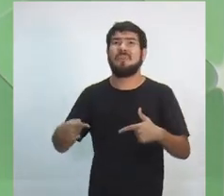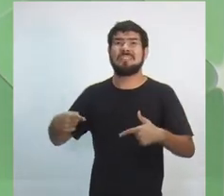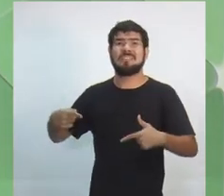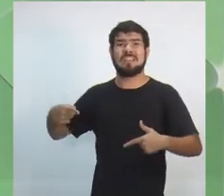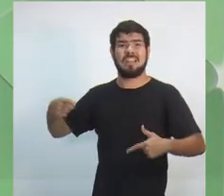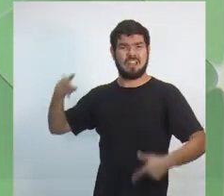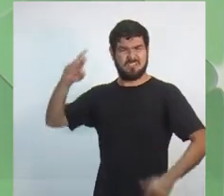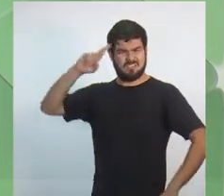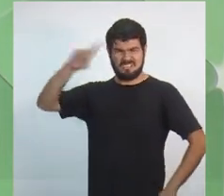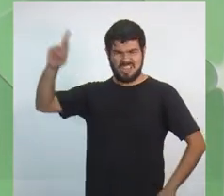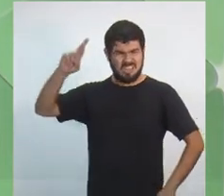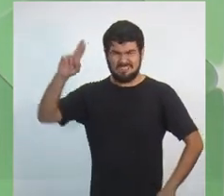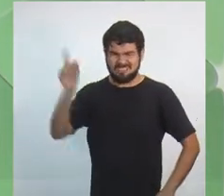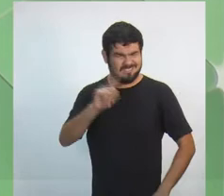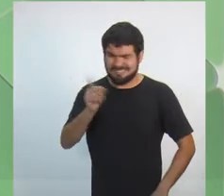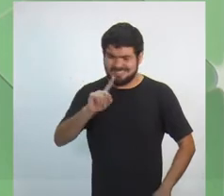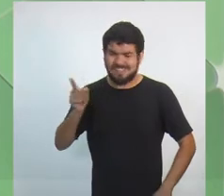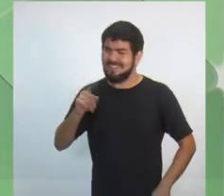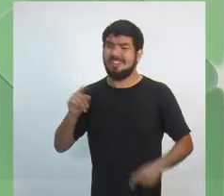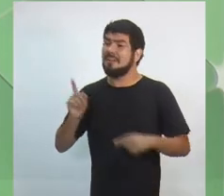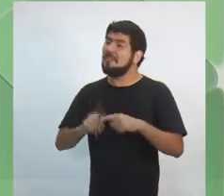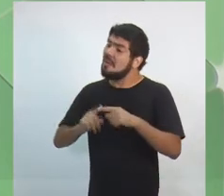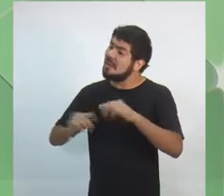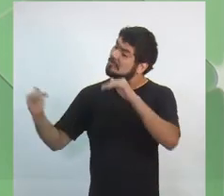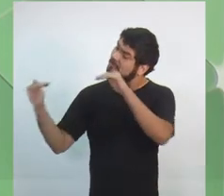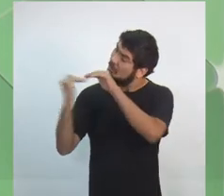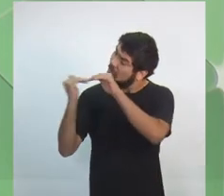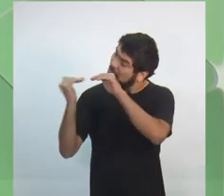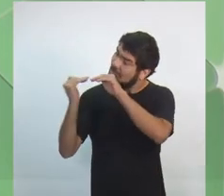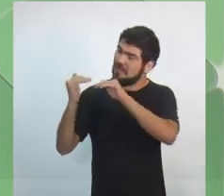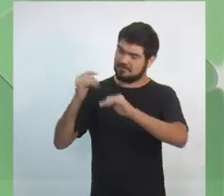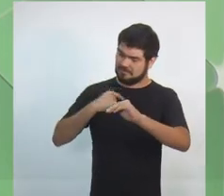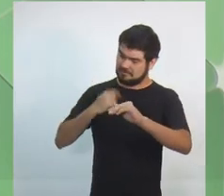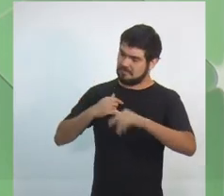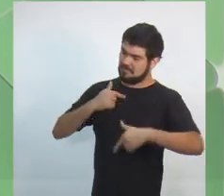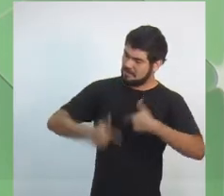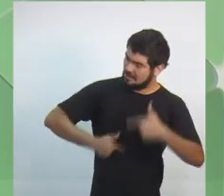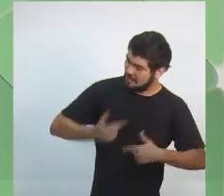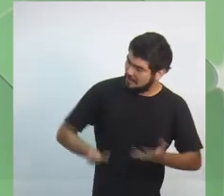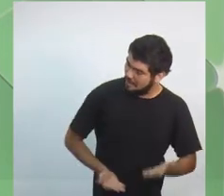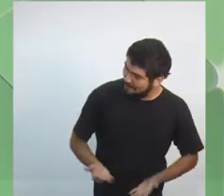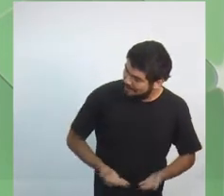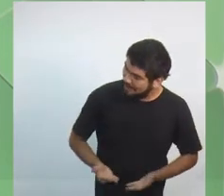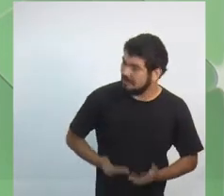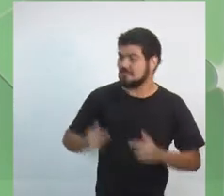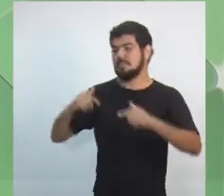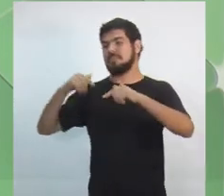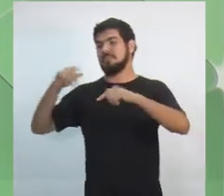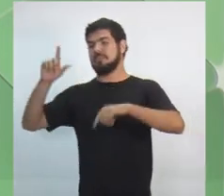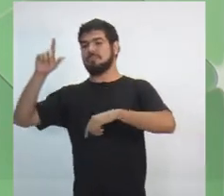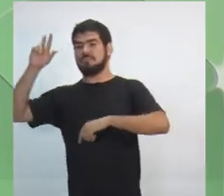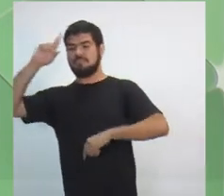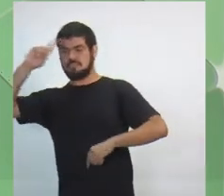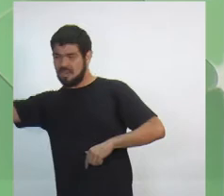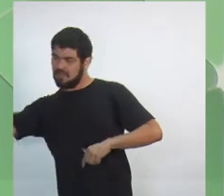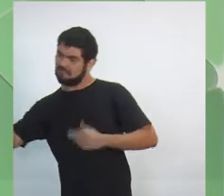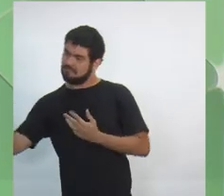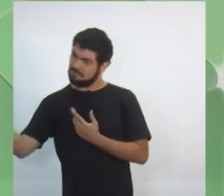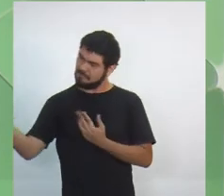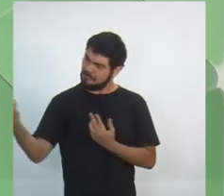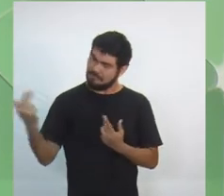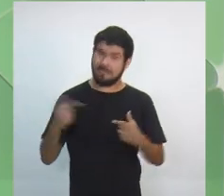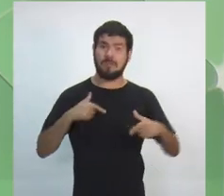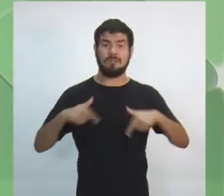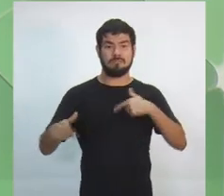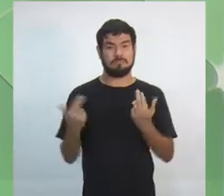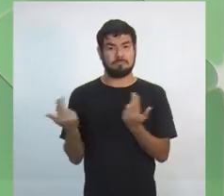nós tínhamos que chegar num denominador comum, que o que é bom para o patrão, né, às vezes não é bom para o empregado, e o que é bom às vezes para o empregado não é bom para o patrão, e nós tínhamos que chegar